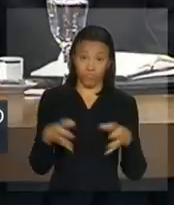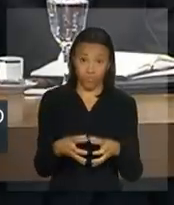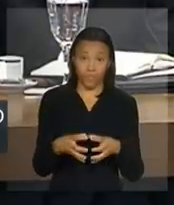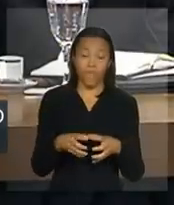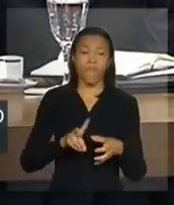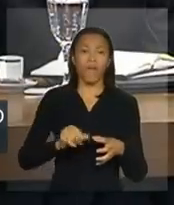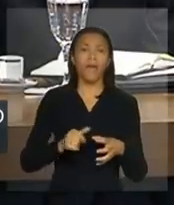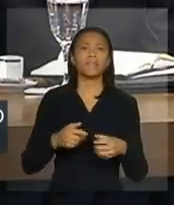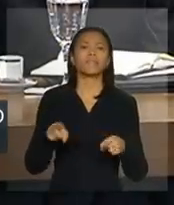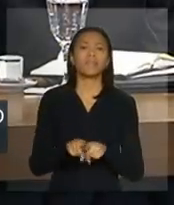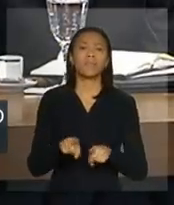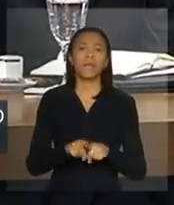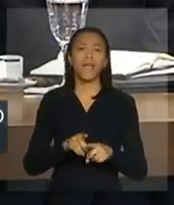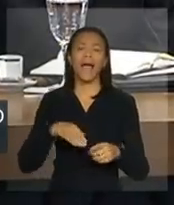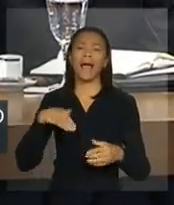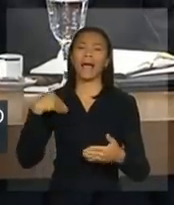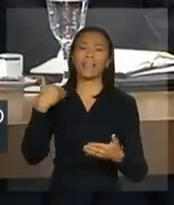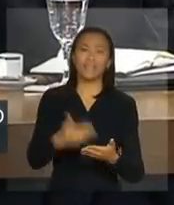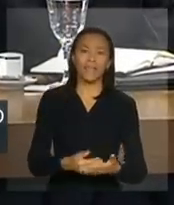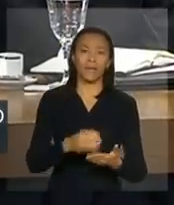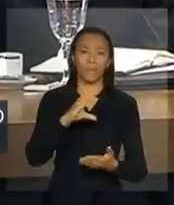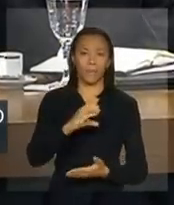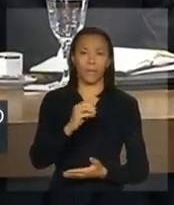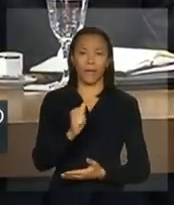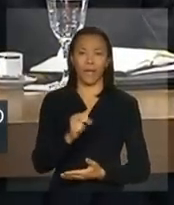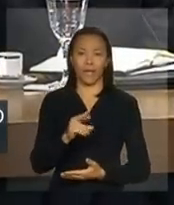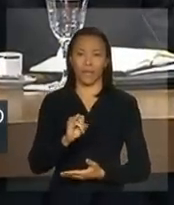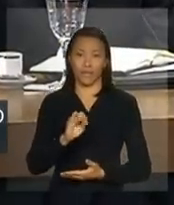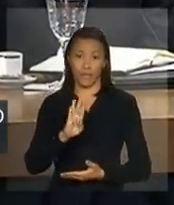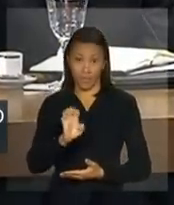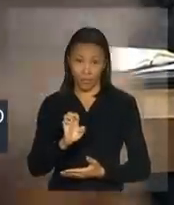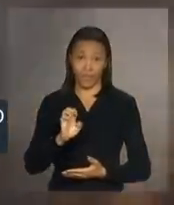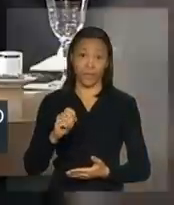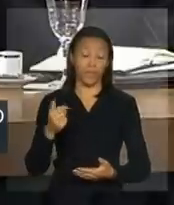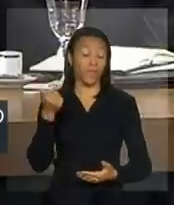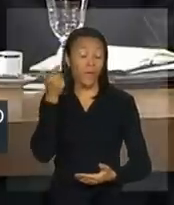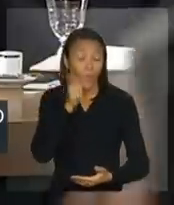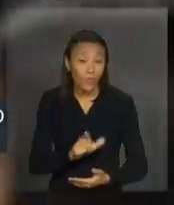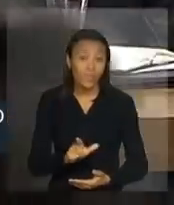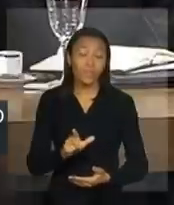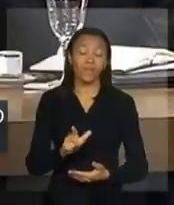agora até o Caribe e ganha a densidade